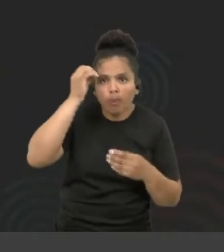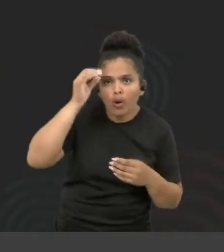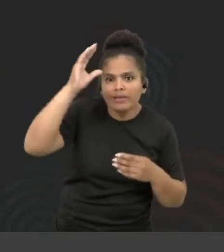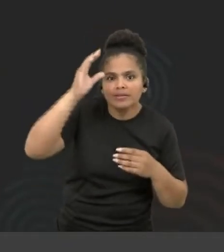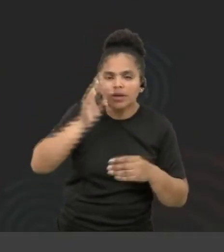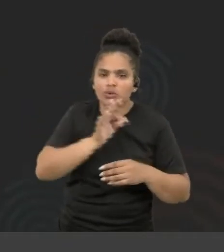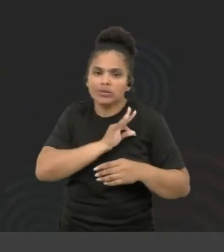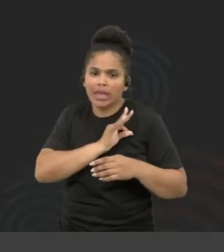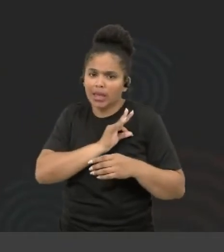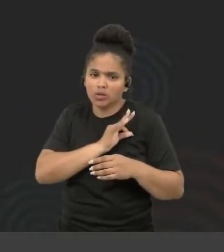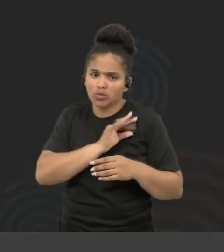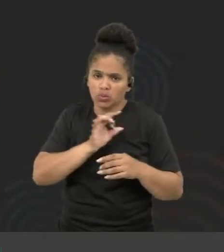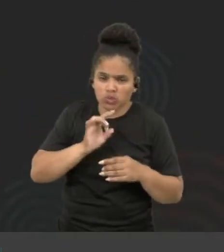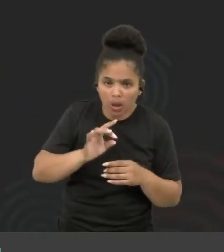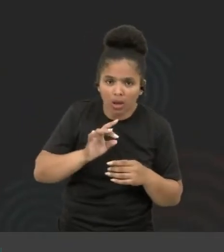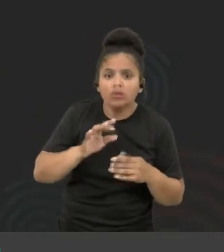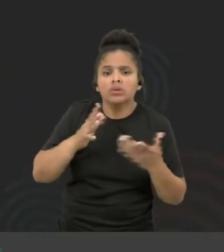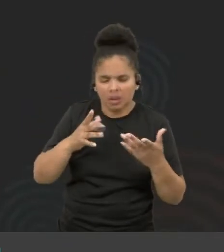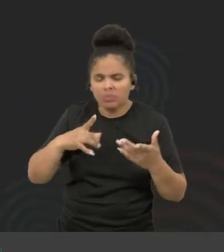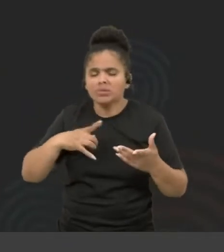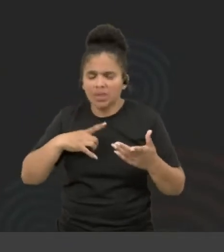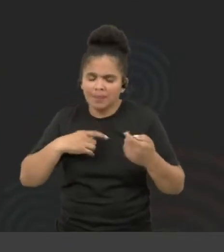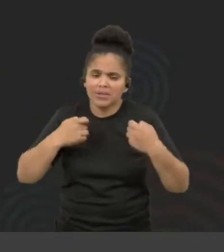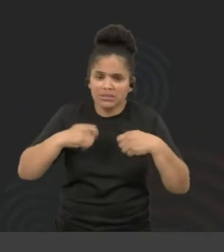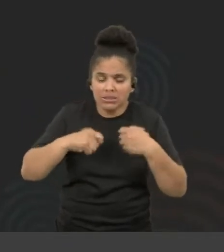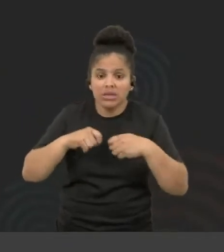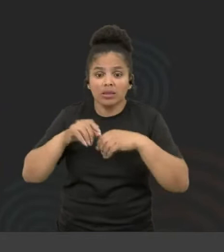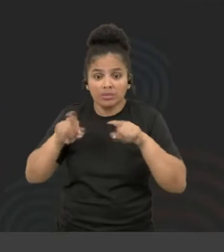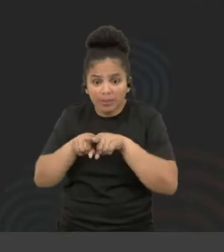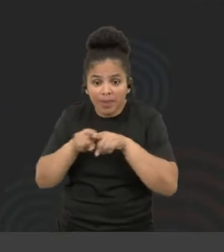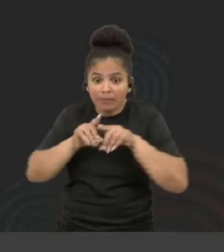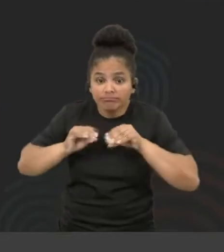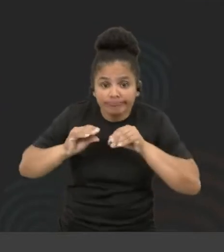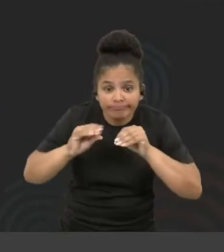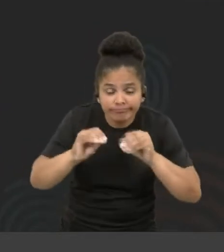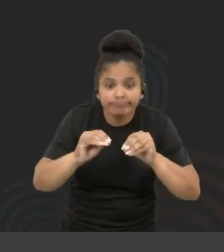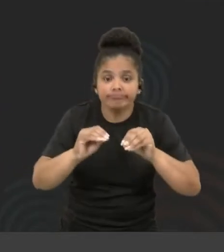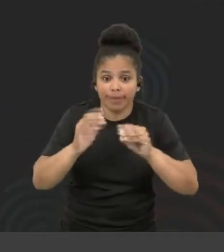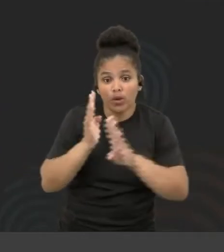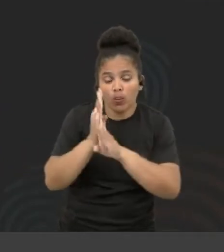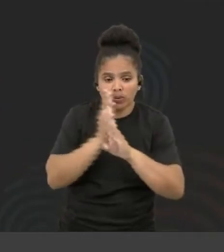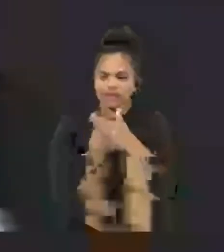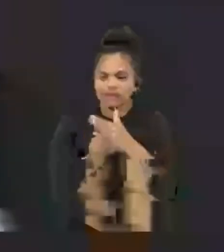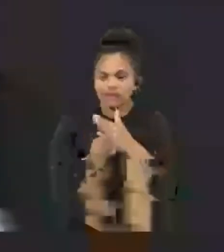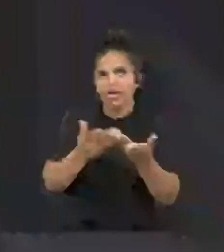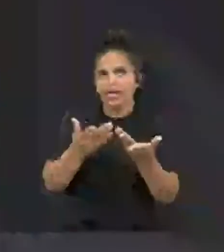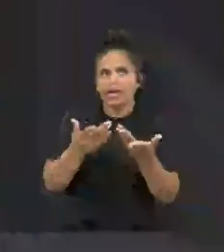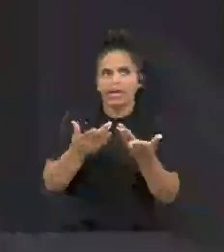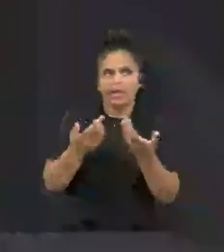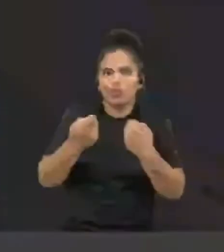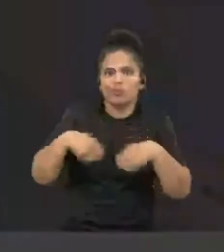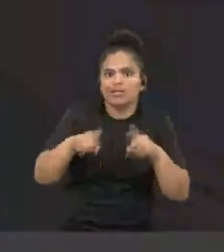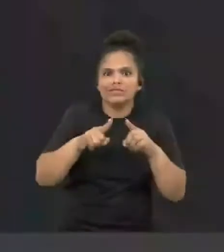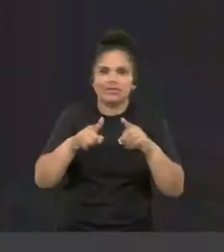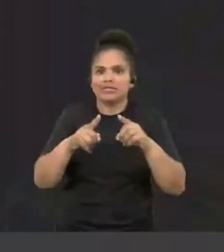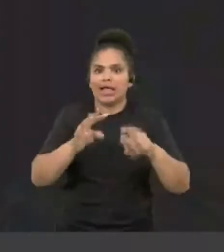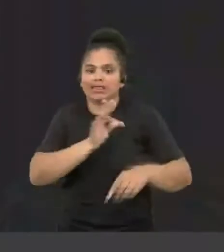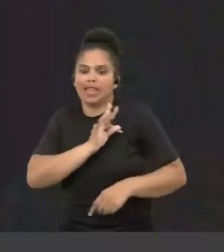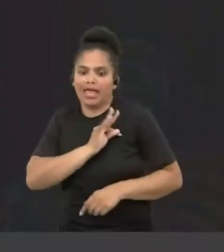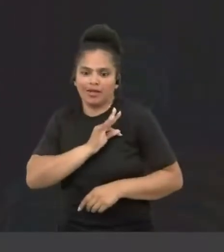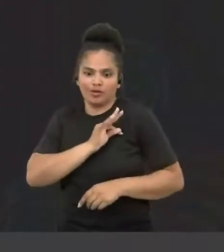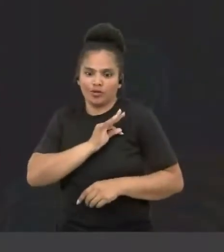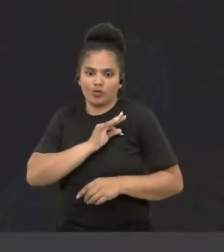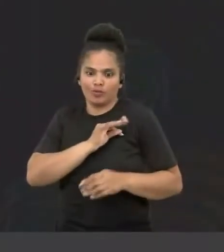acesso encontradas na sua aplicação. E é isso que eu quero mostrar para vocês aqui nessa apresentação rápida, de intervenção técnica, para